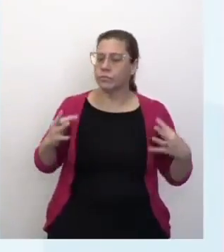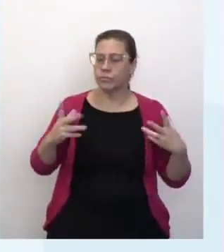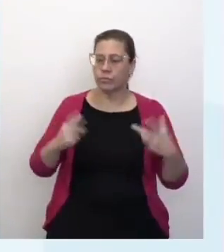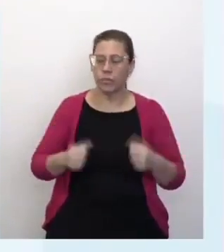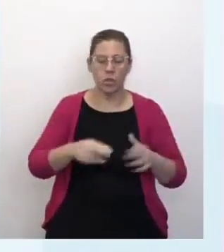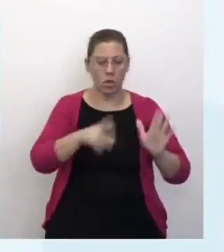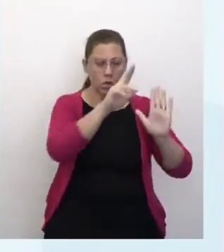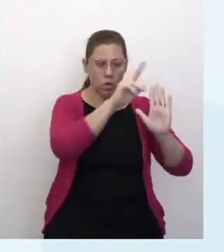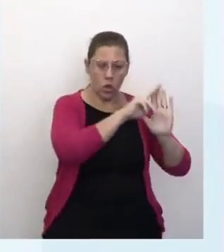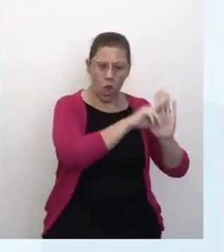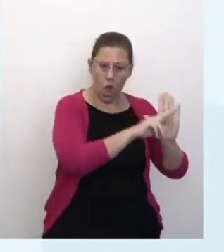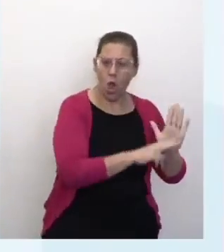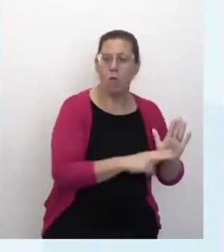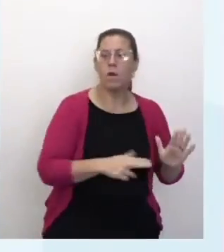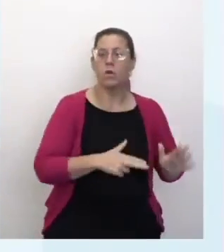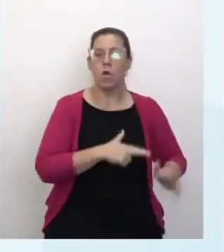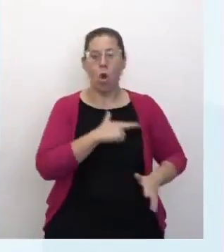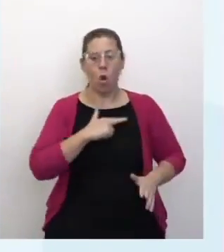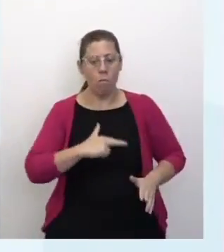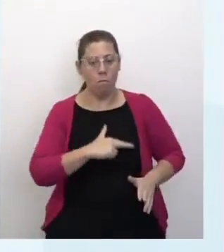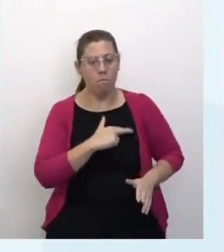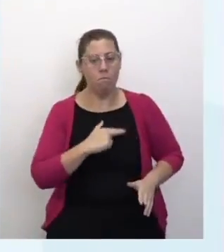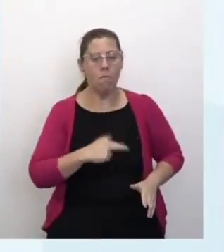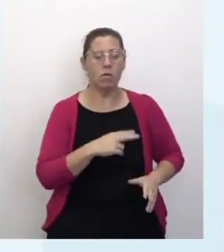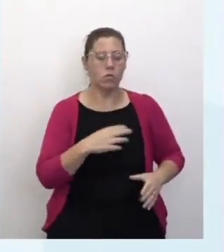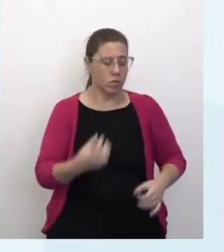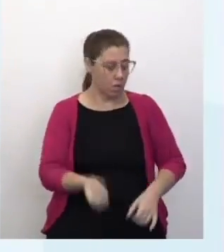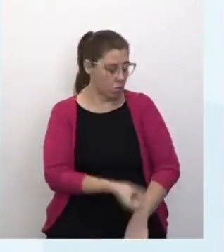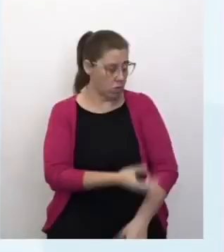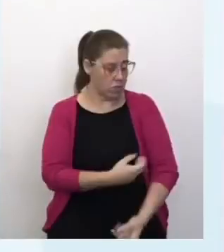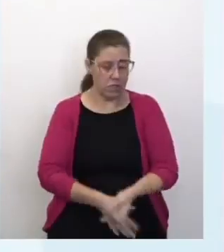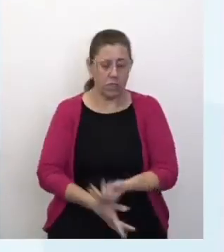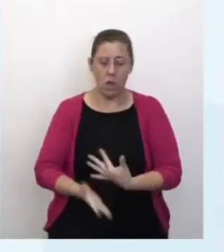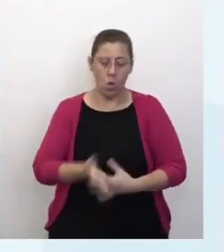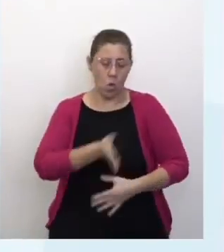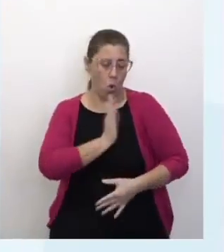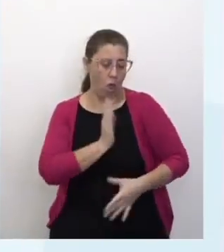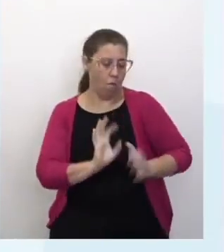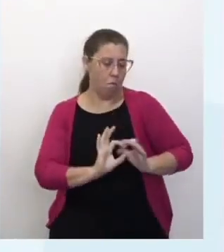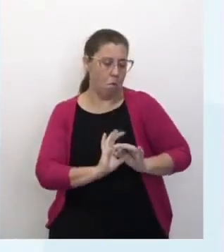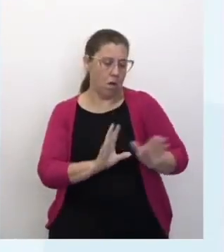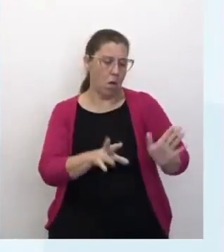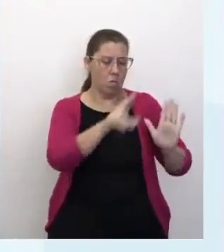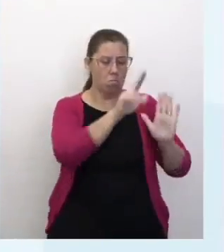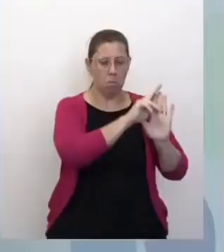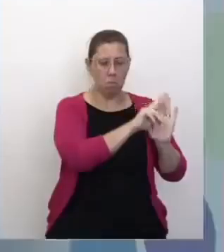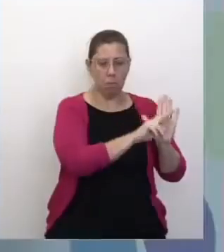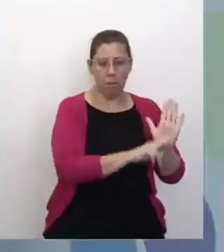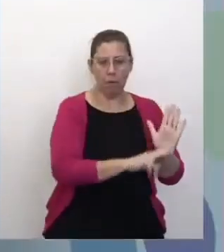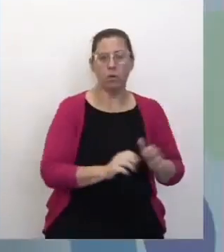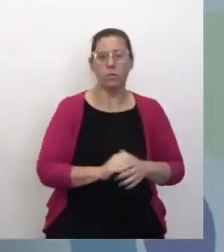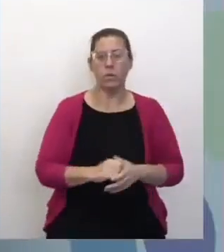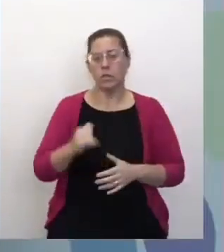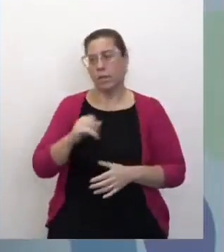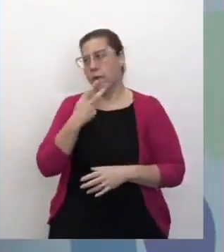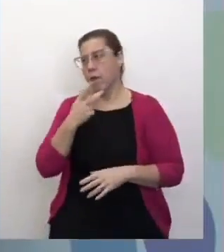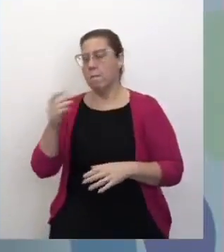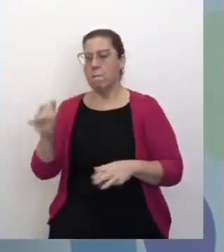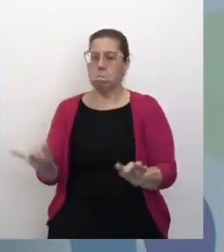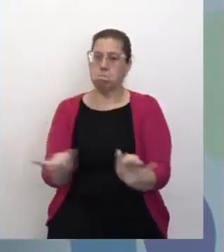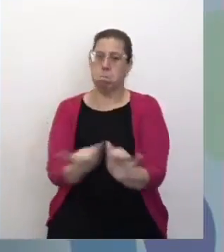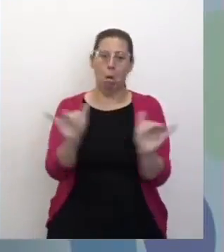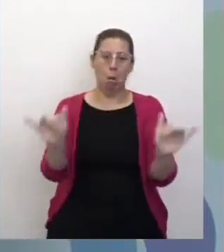no romântico Almeida Garrett, emoção, coração, libertação, normas. Tá certo? Se eu falei alguma besteira, tá aí